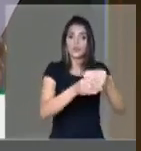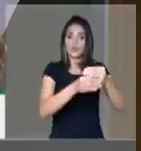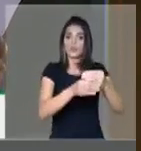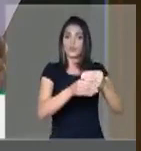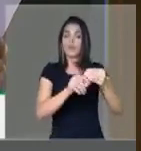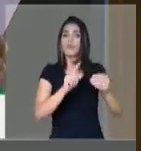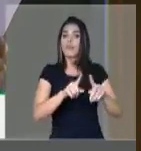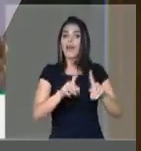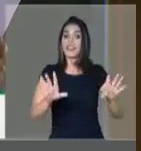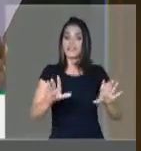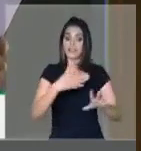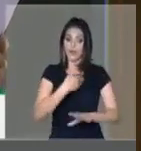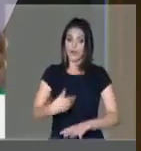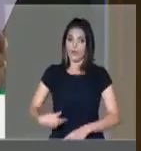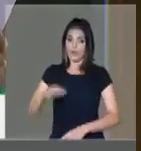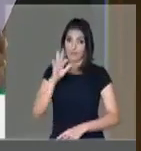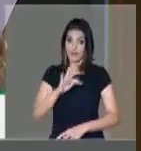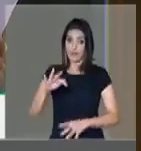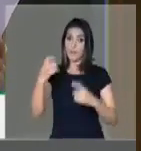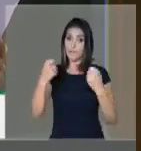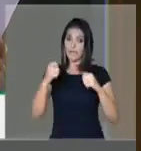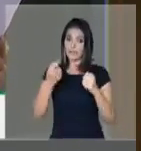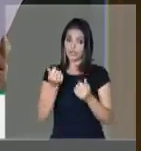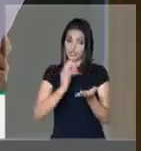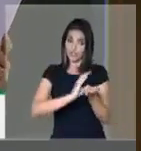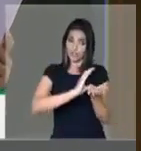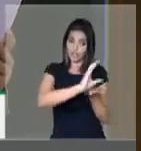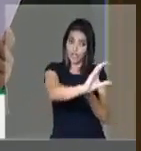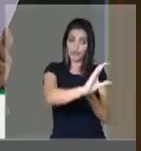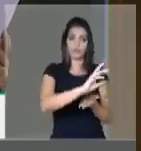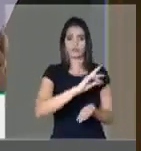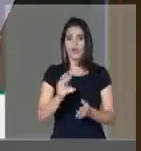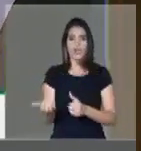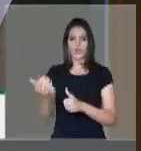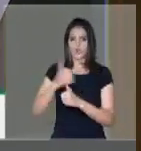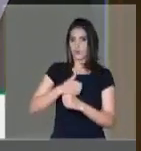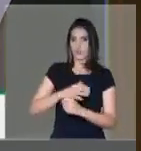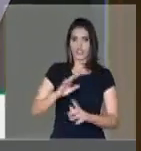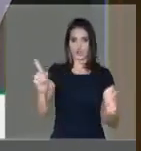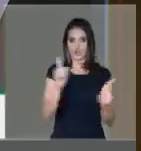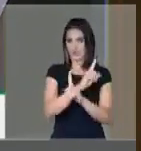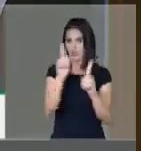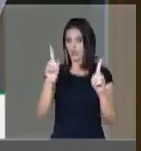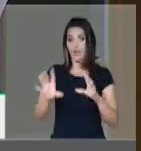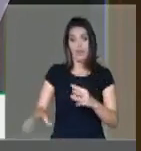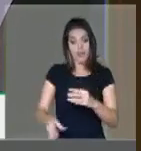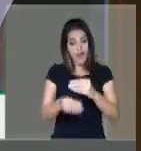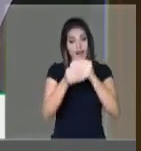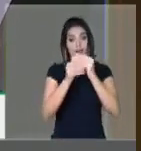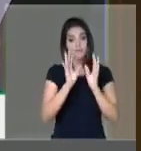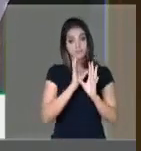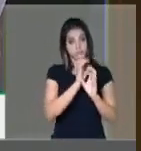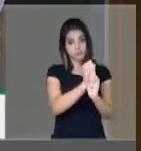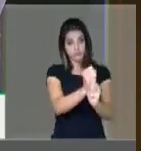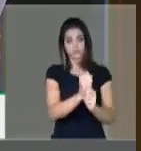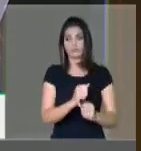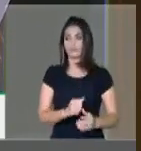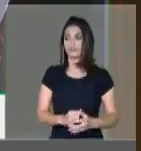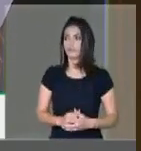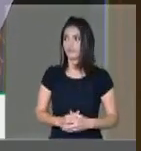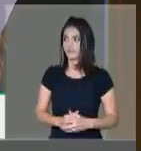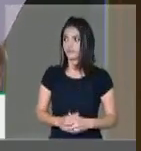suplementares aos orçamentos públicos e não substituem as verbas públicas destinadas ao investimento